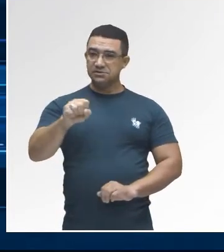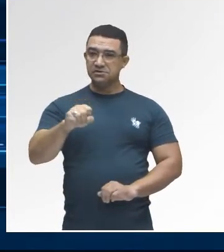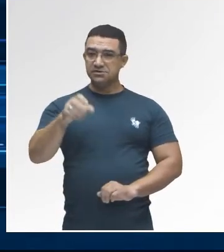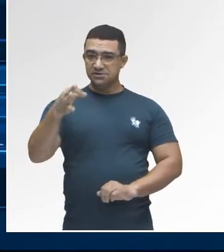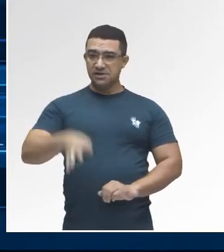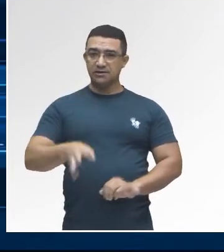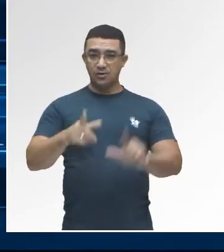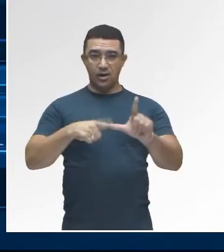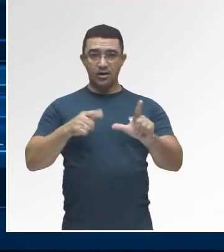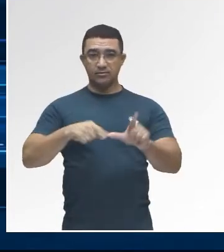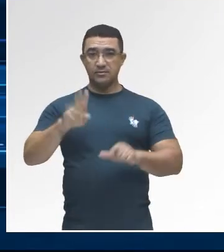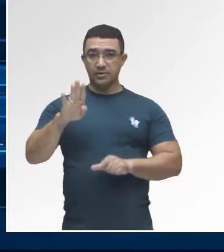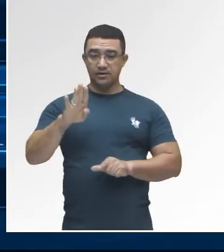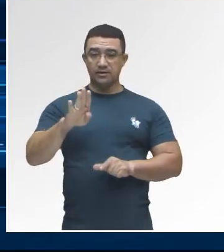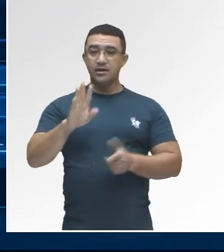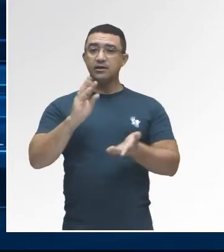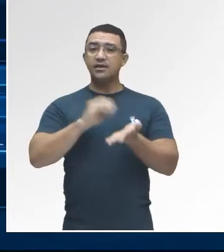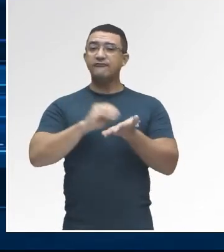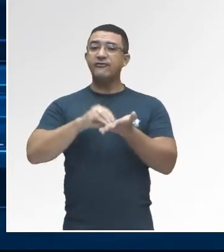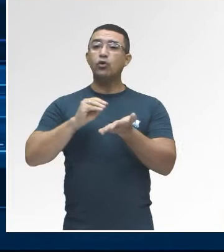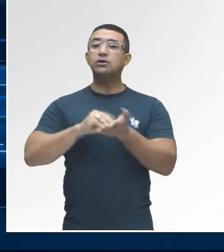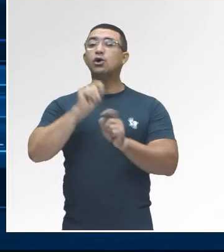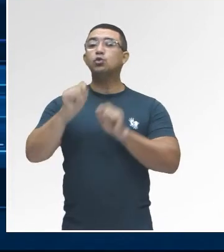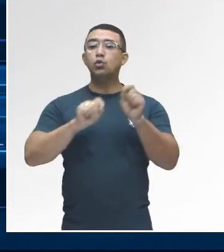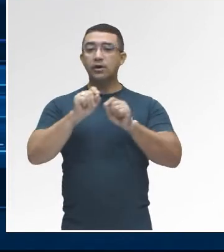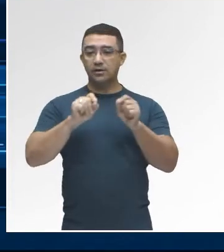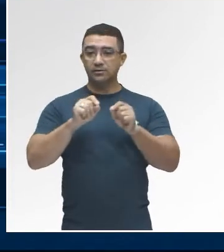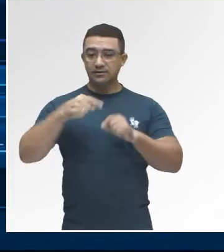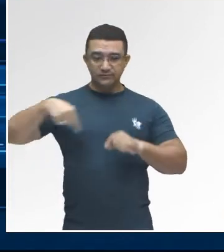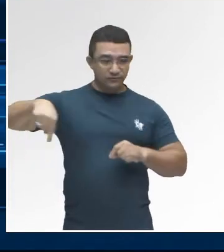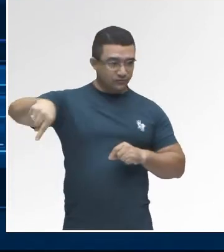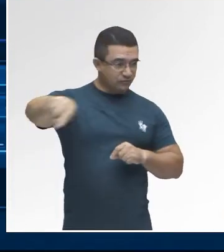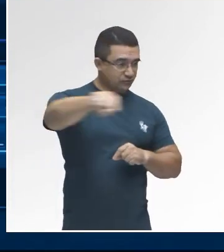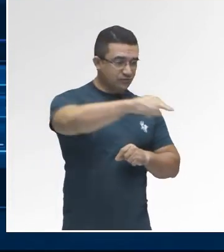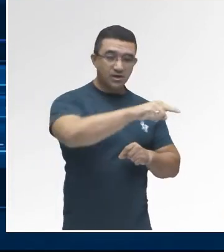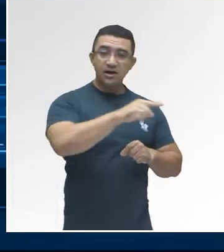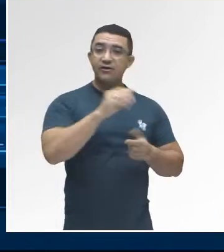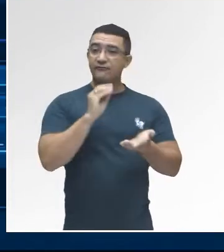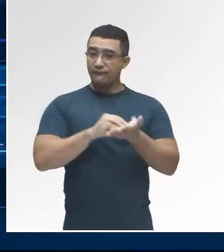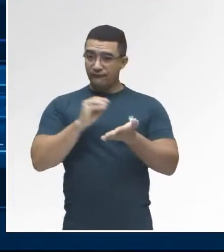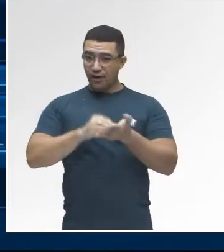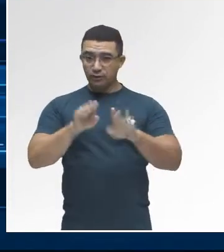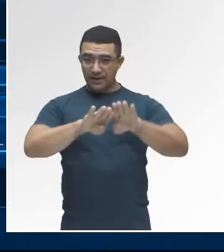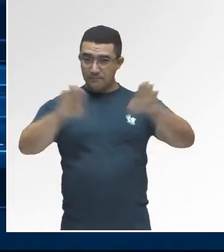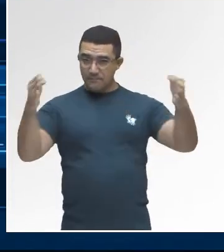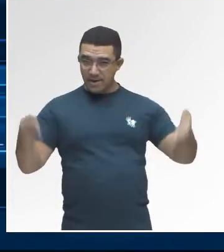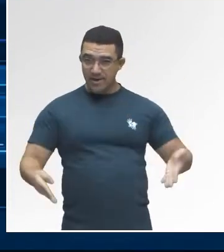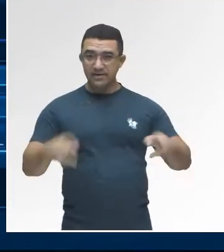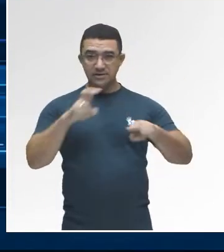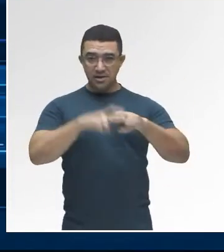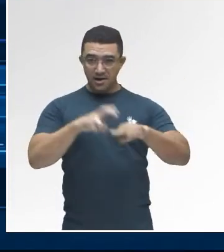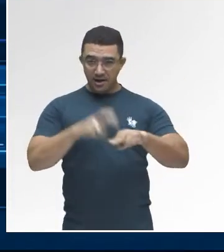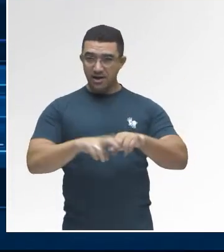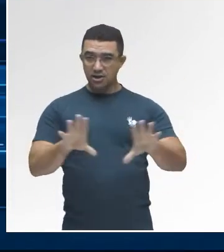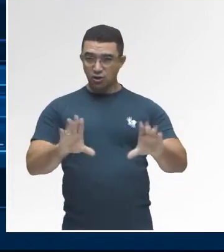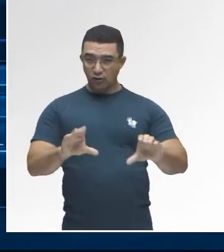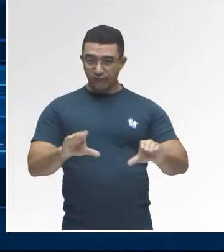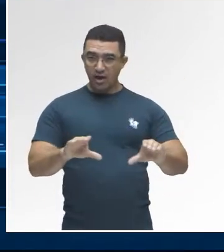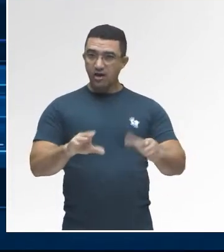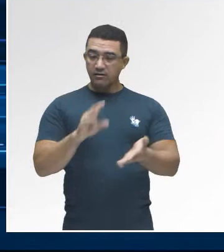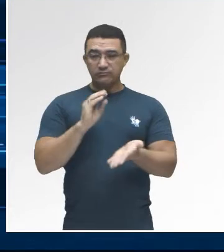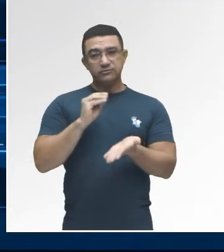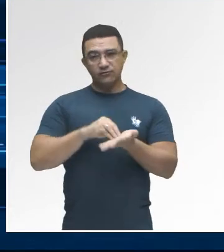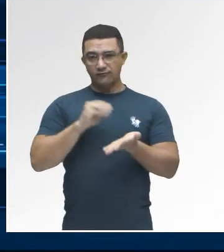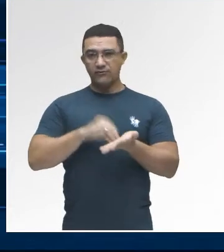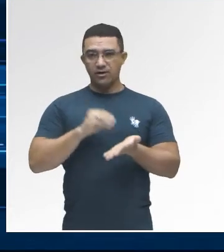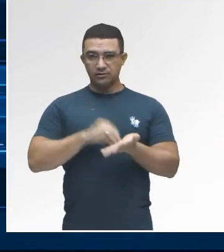is missing furniture. O que está faltando ali ao redor deles é mobília, são móveis, né? Casa nova, né, gente? Então, eles vão